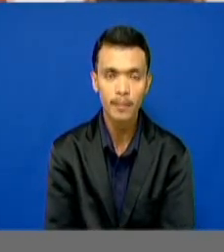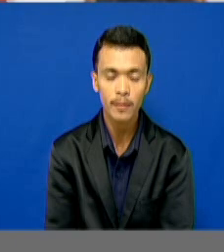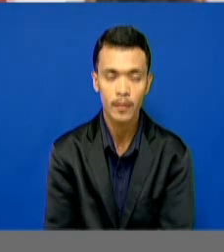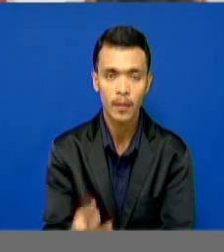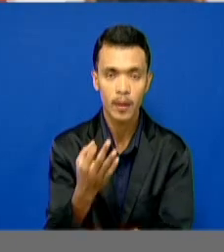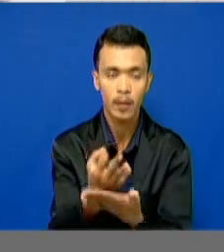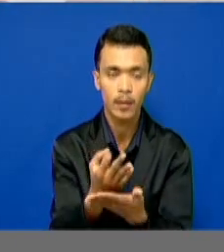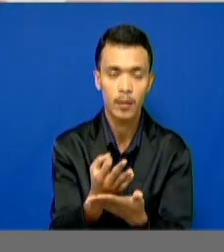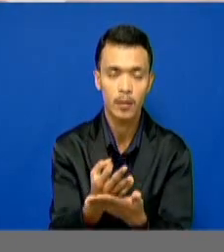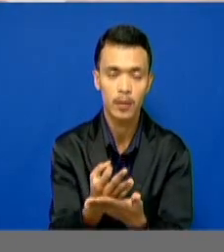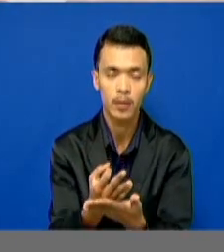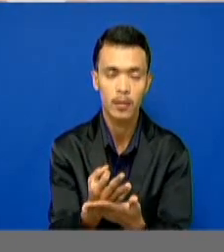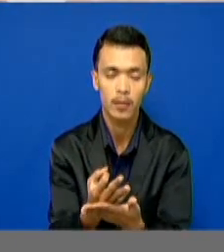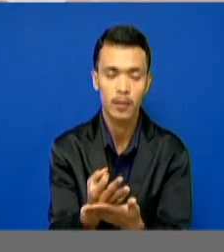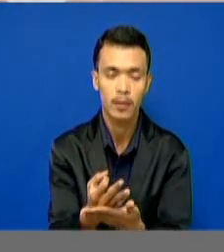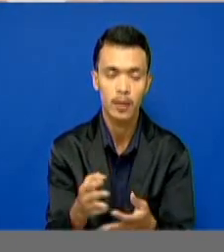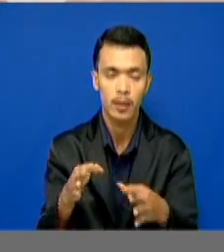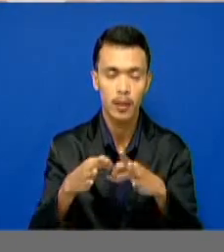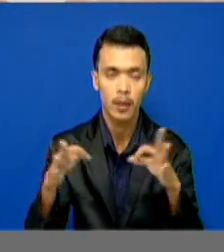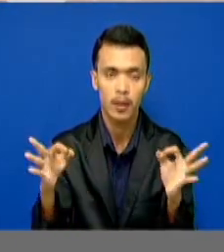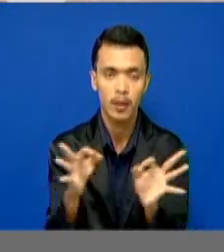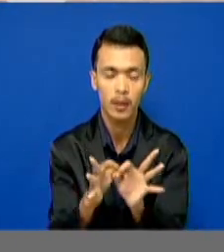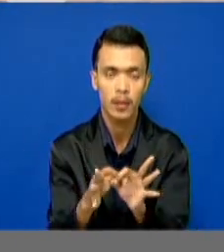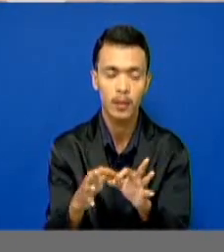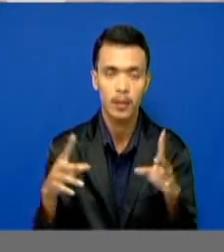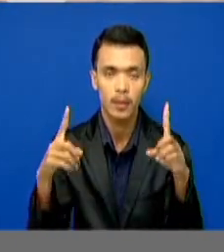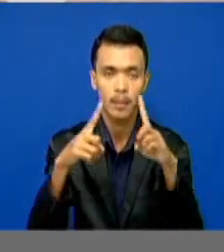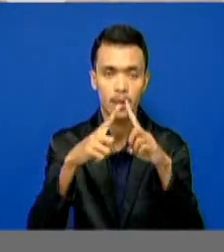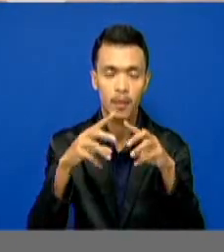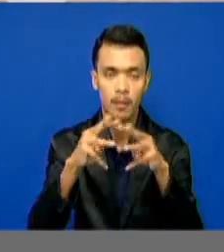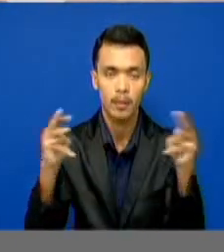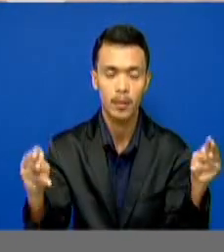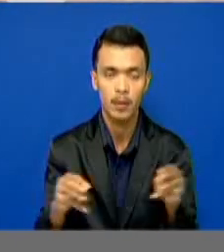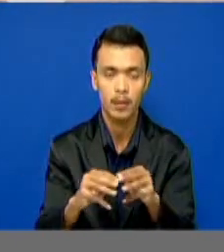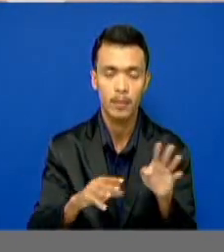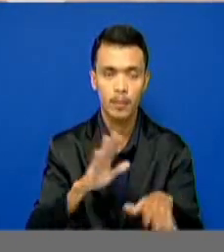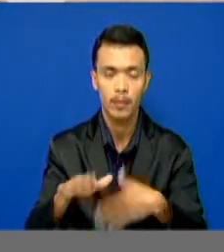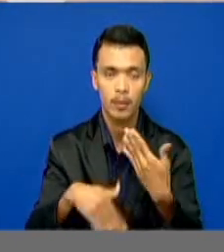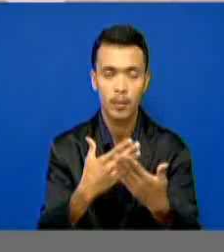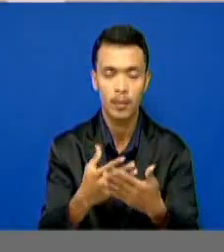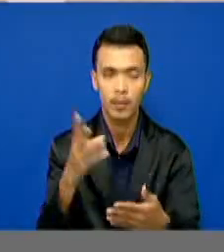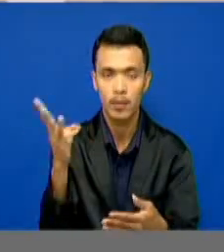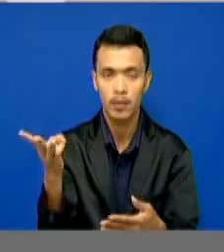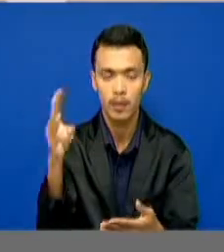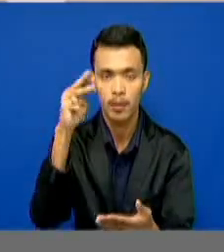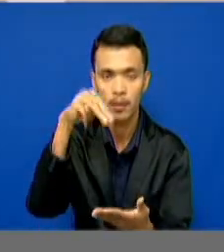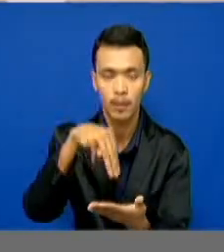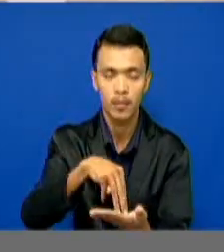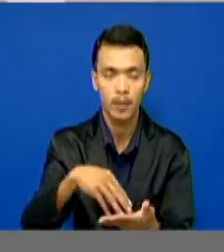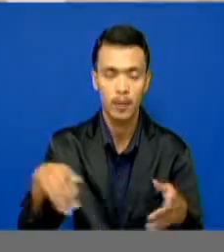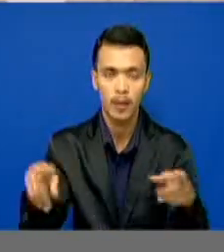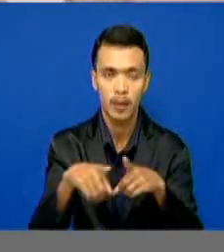osamento manutenção nia. I osamento manutenção ba municipio toma 600 mil. Nessa foi ainda